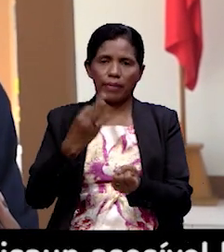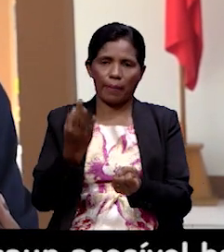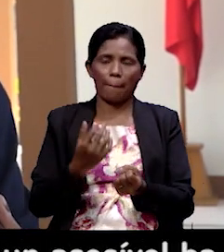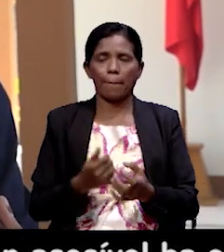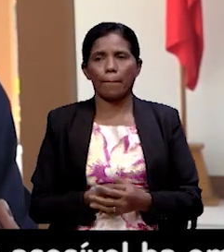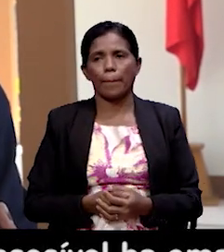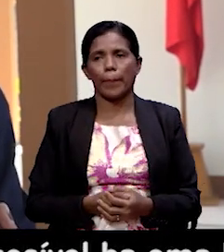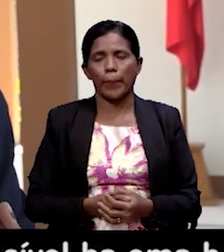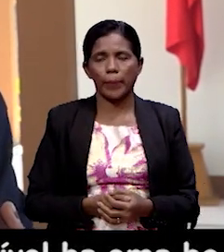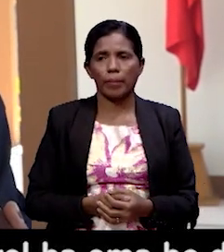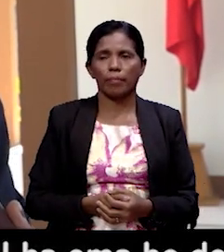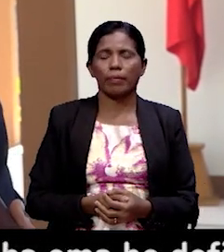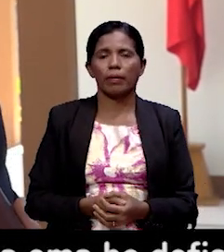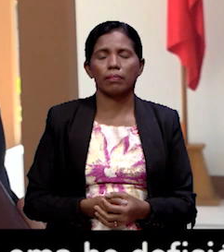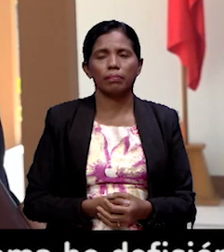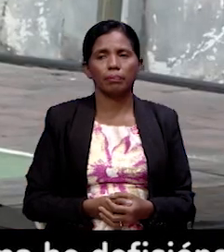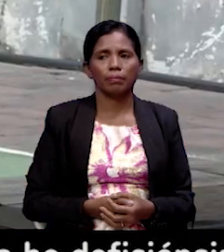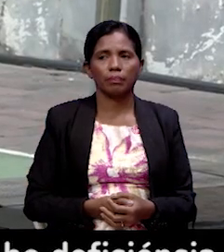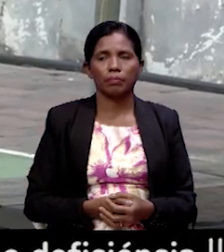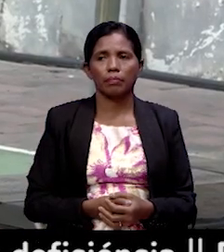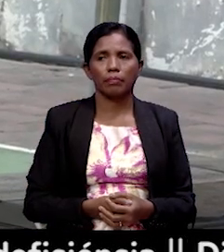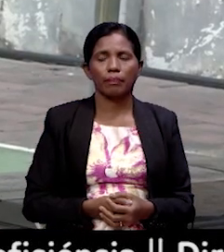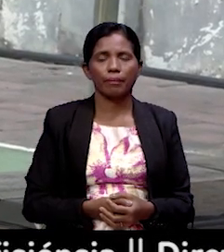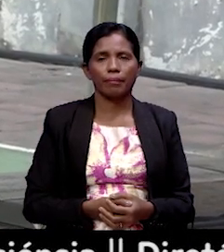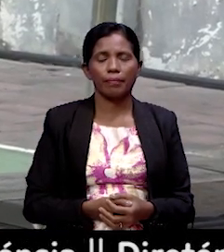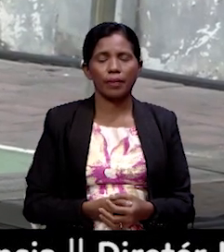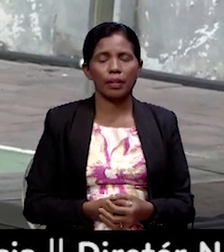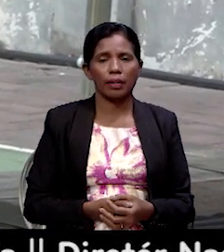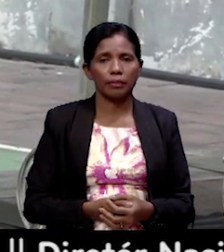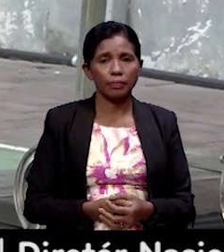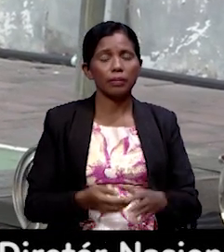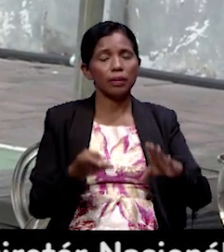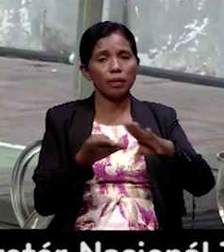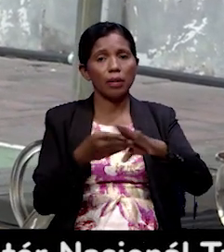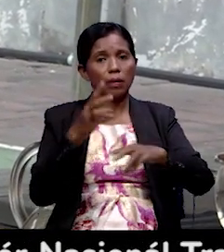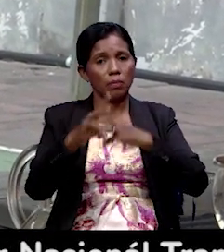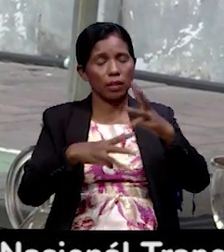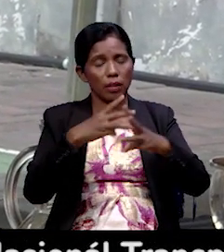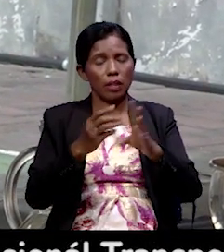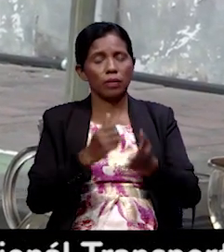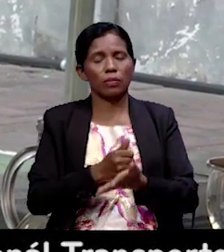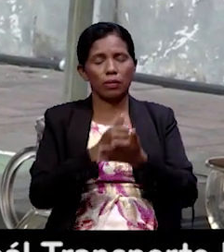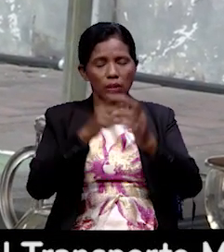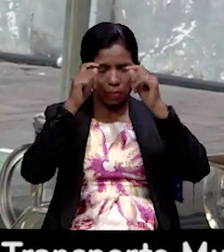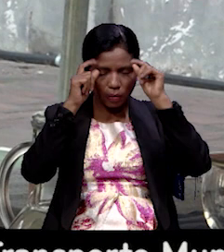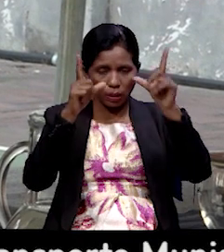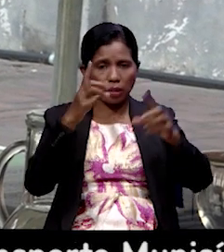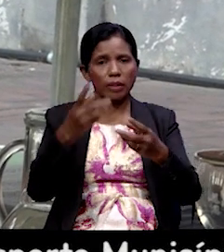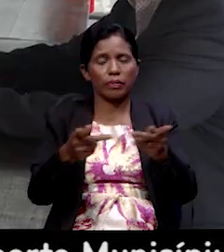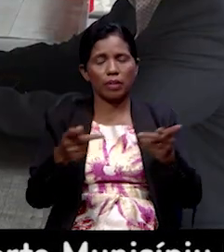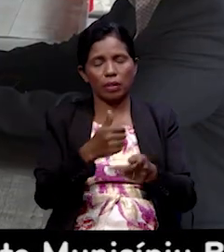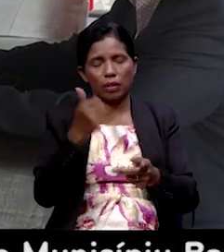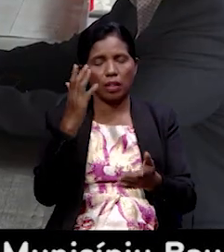the numbers of people that are getting vaccinated. Durante o Banco Mundial apoiou na Timor-Leste e a área em hoje, onde luta